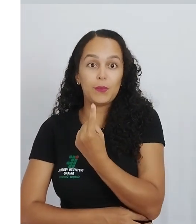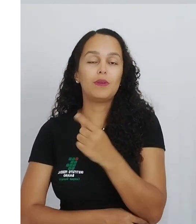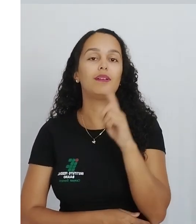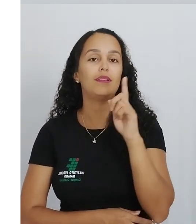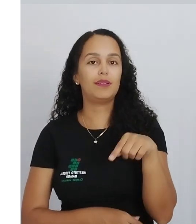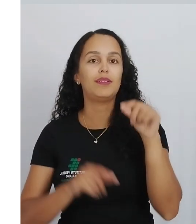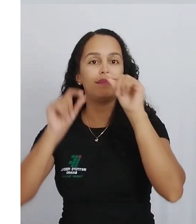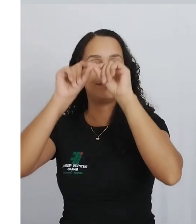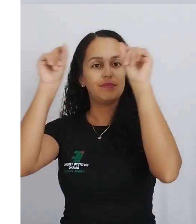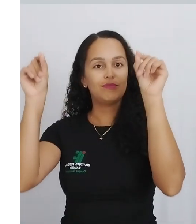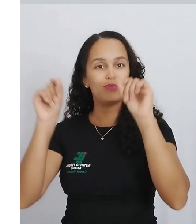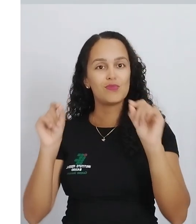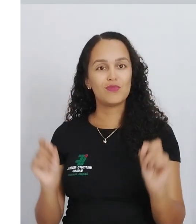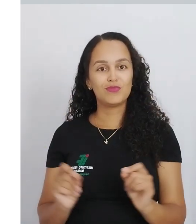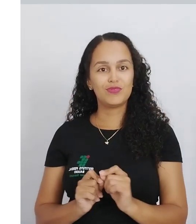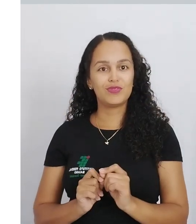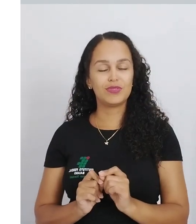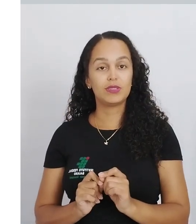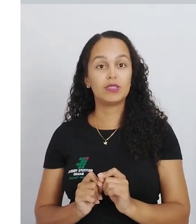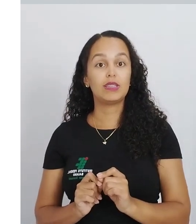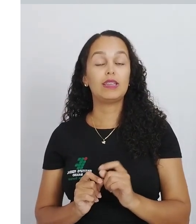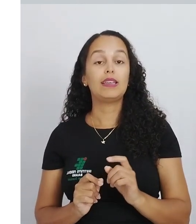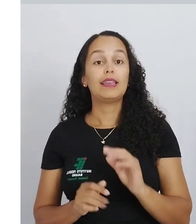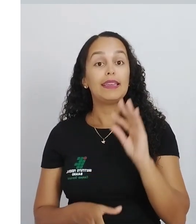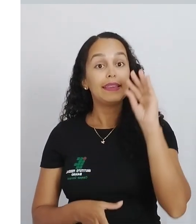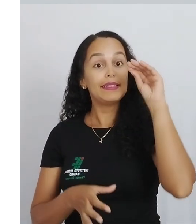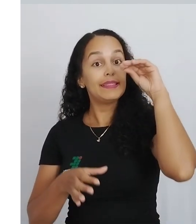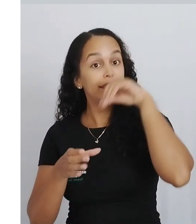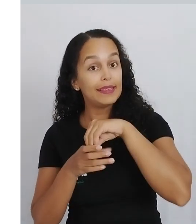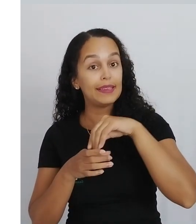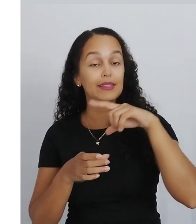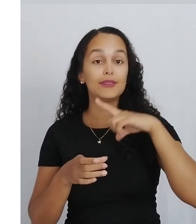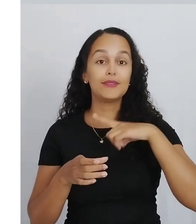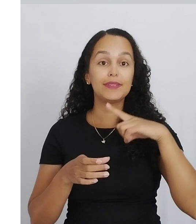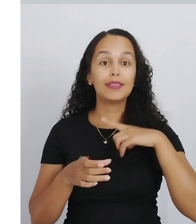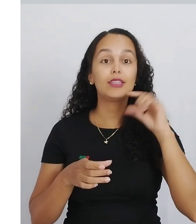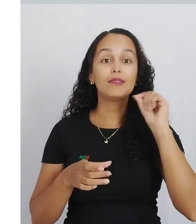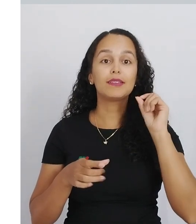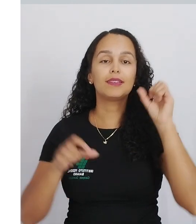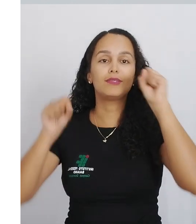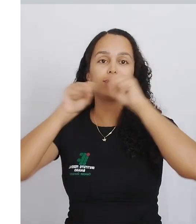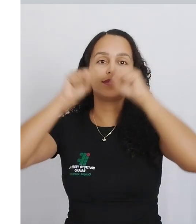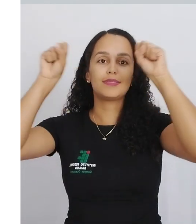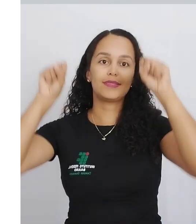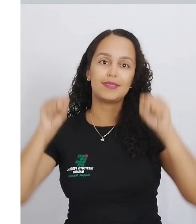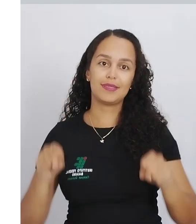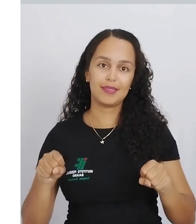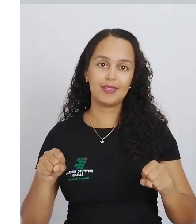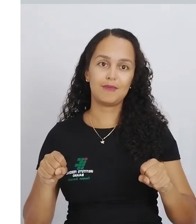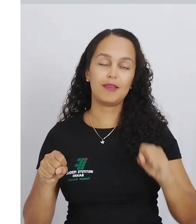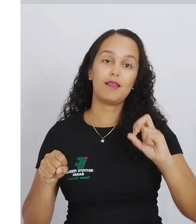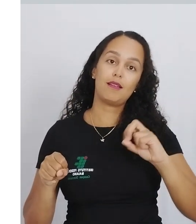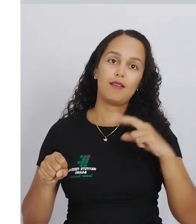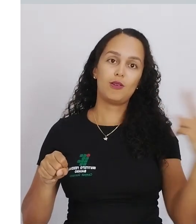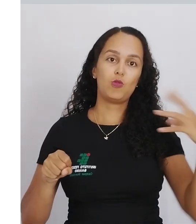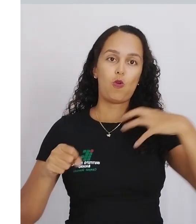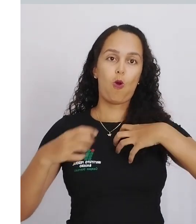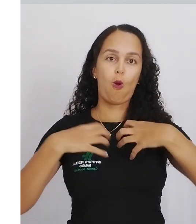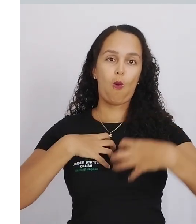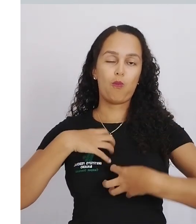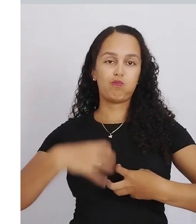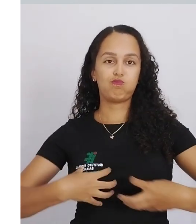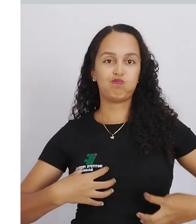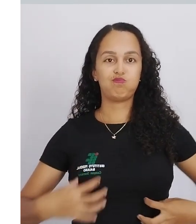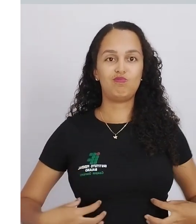E o organismo ele vai ser formado pelos sistemas e por órgãos, né? nós temos, né, no nosso corpo, por